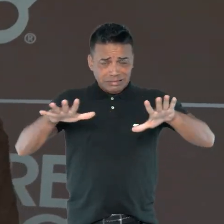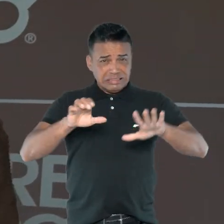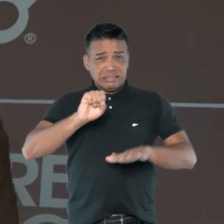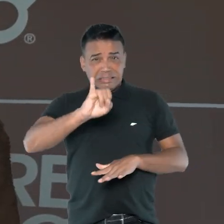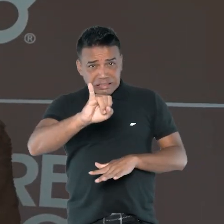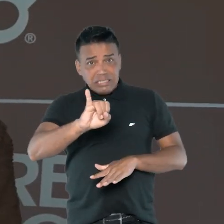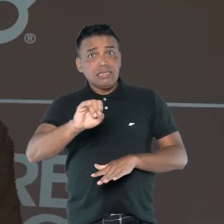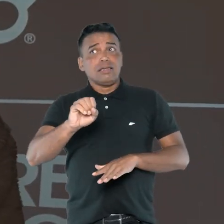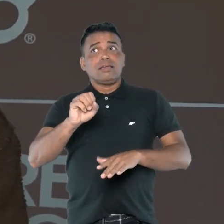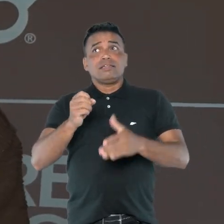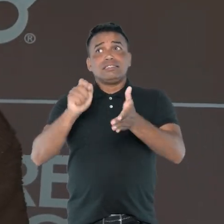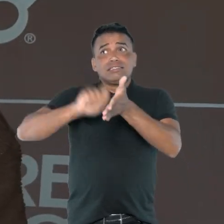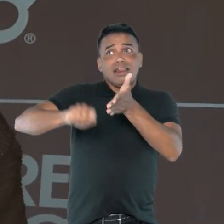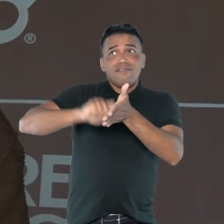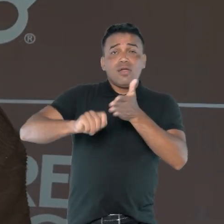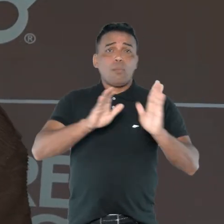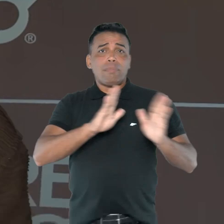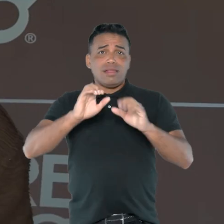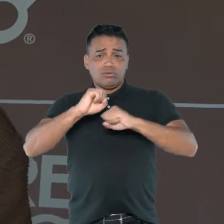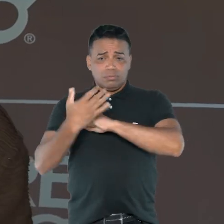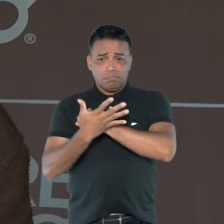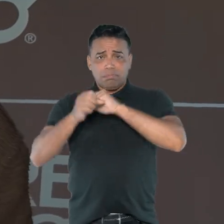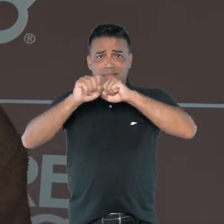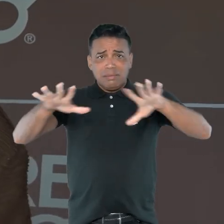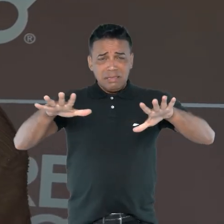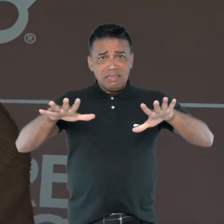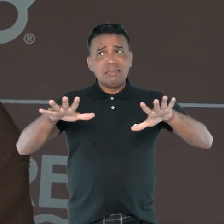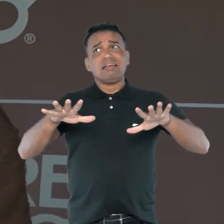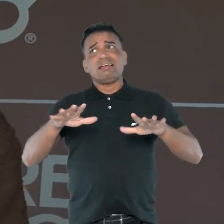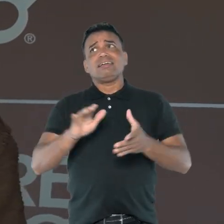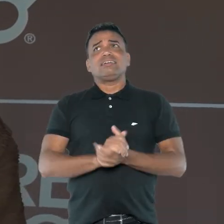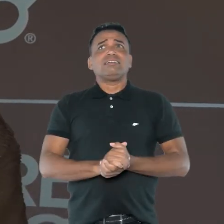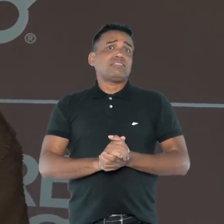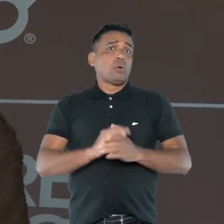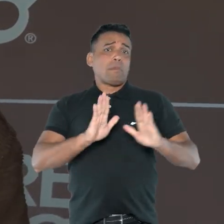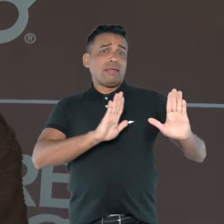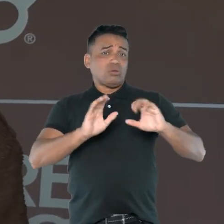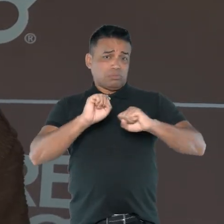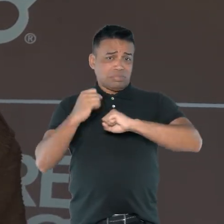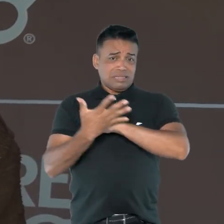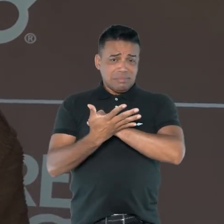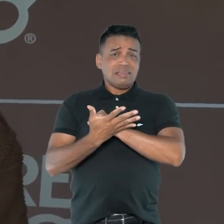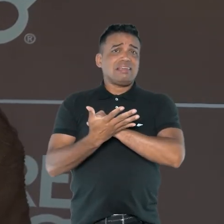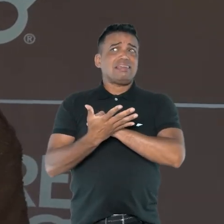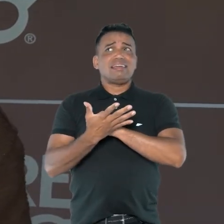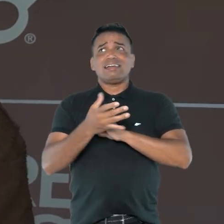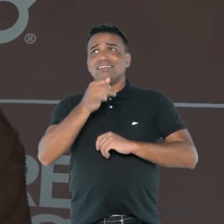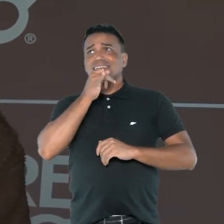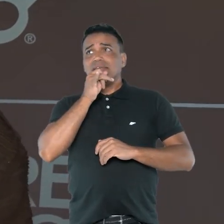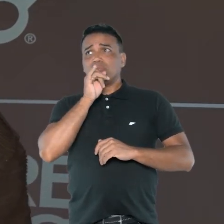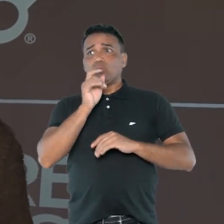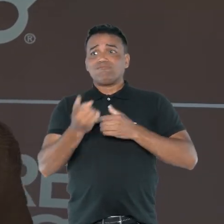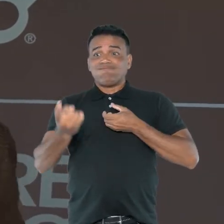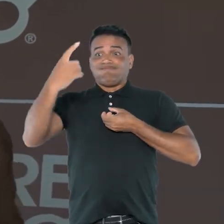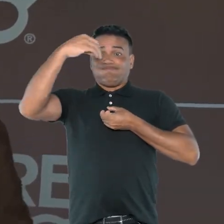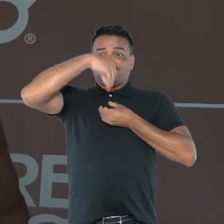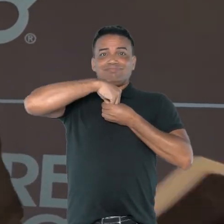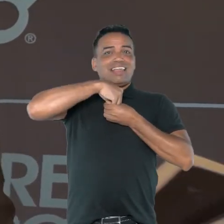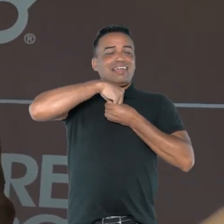no período da pandemia, a pandemia acabou fazendo com que muitos de nós nos voltássemos para dentro, né?